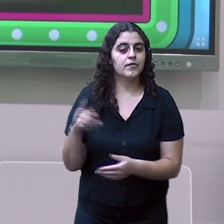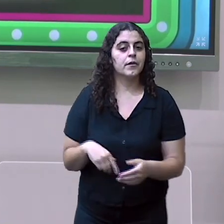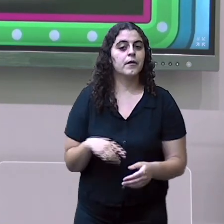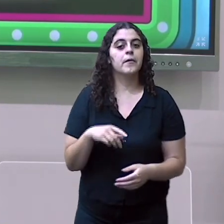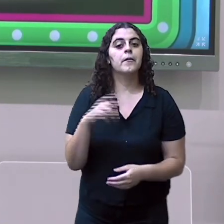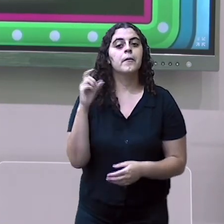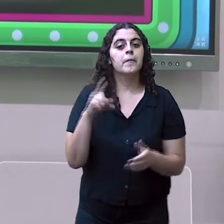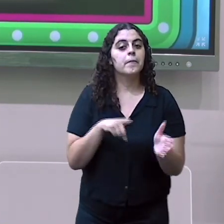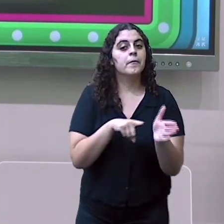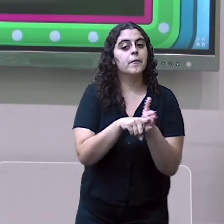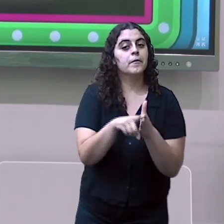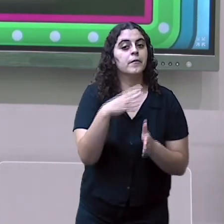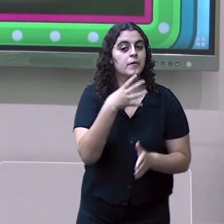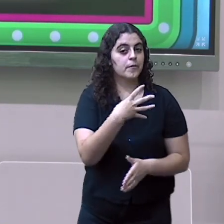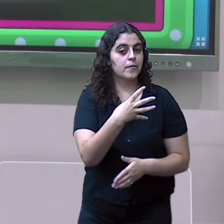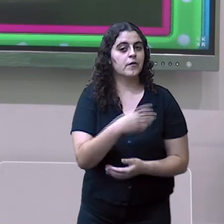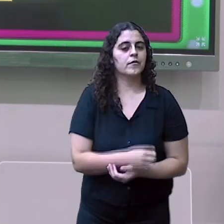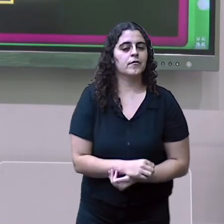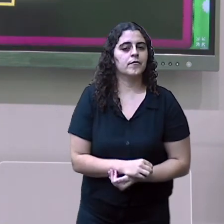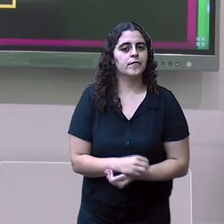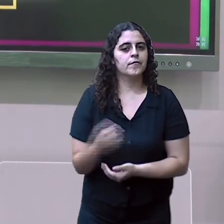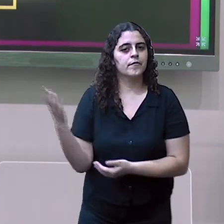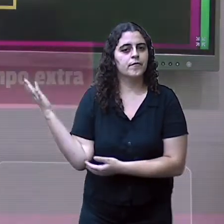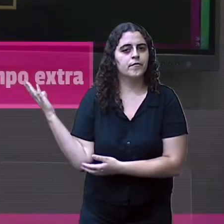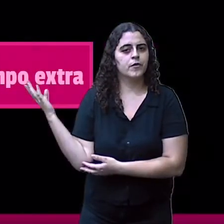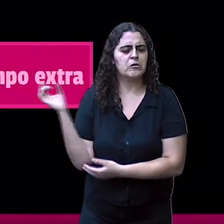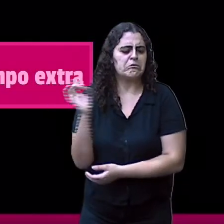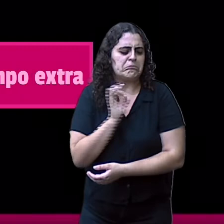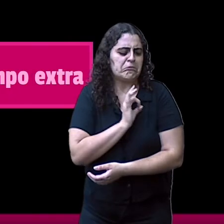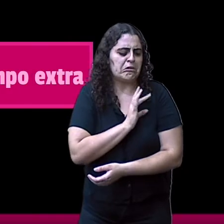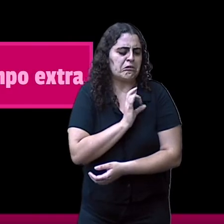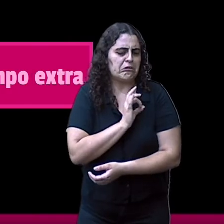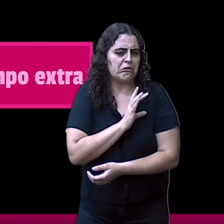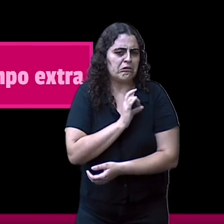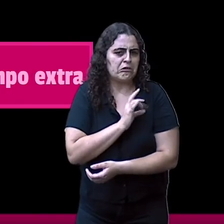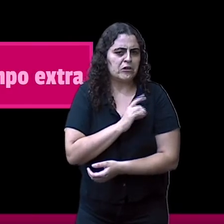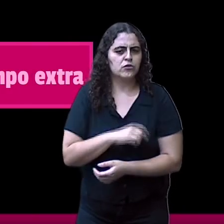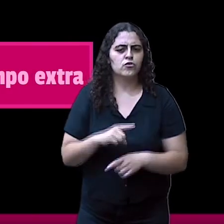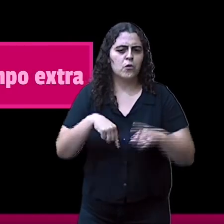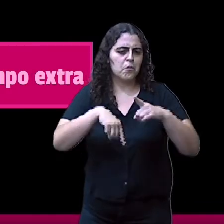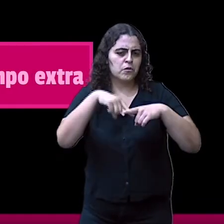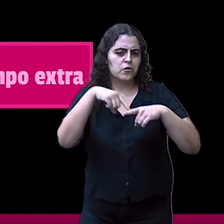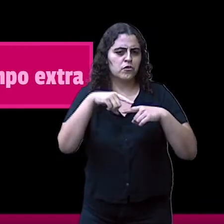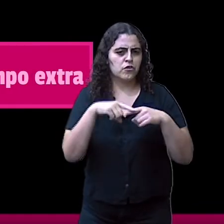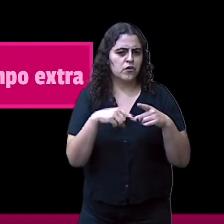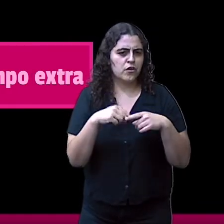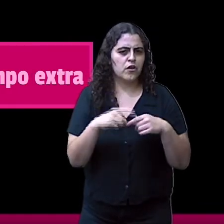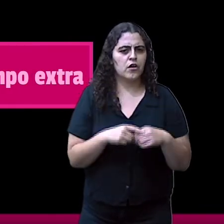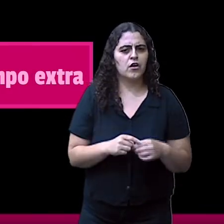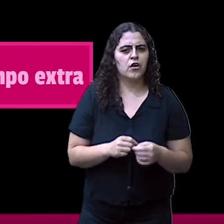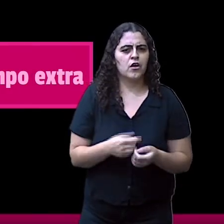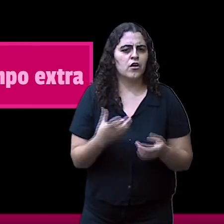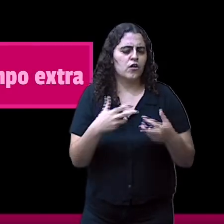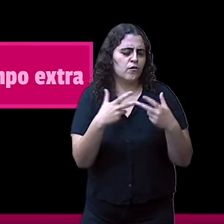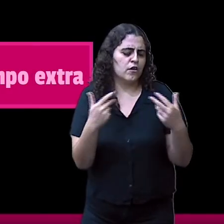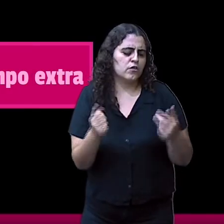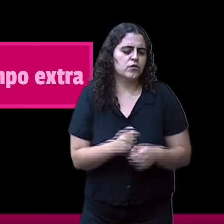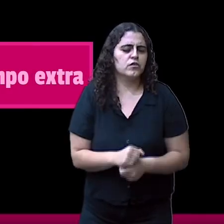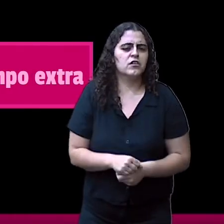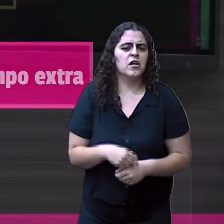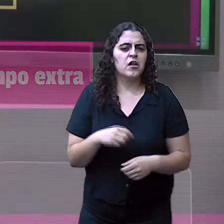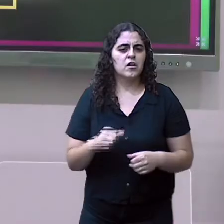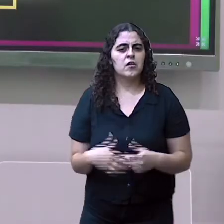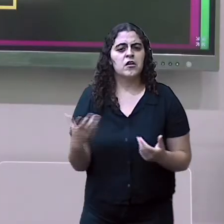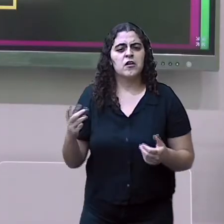Pergunta número 4, uma afirmativa, na verdade. O medo de uma coisa dura para sempre. Não tem como